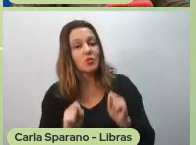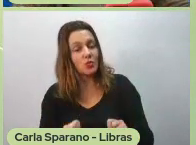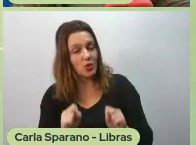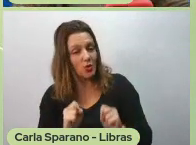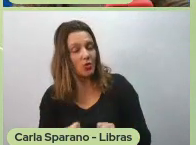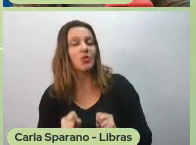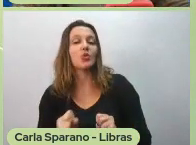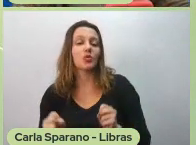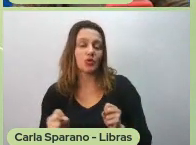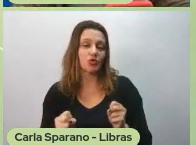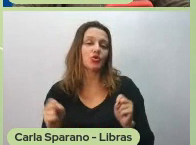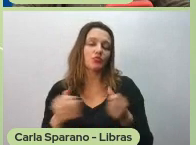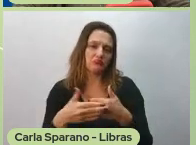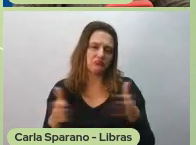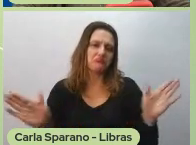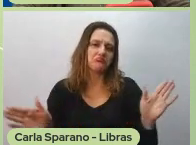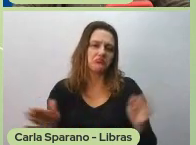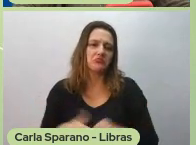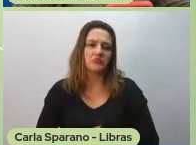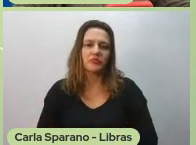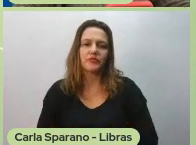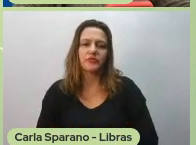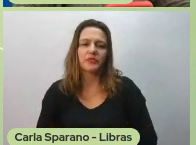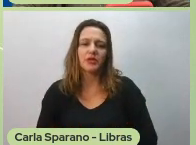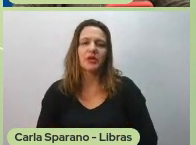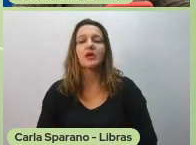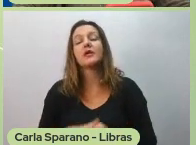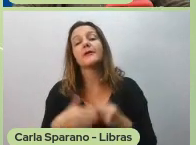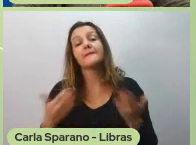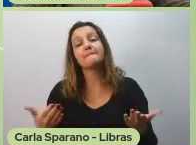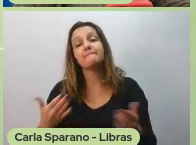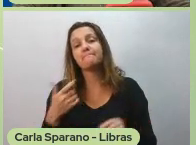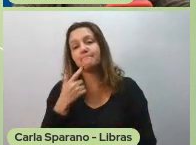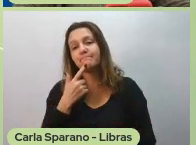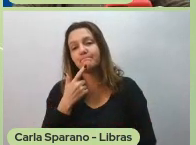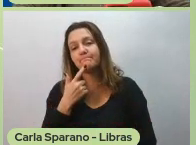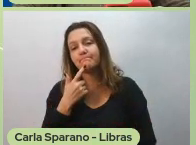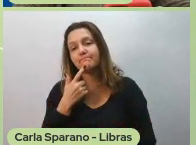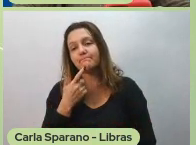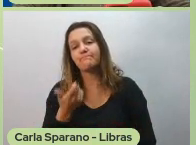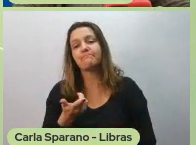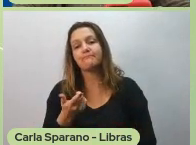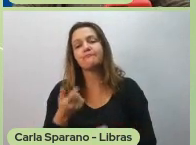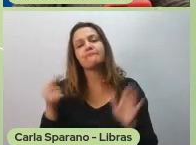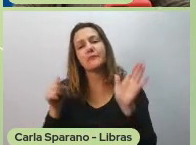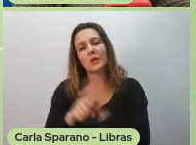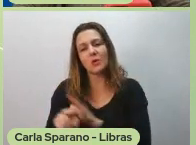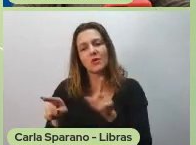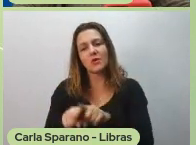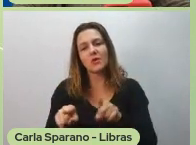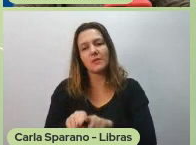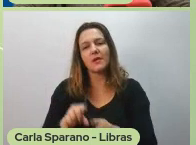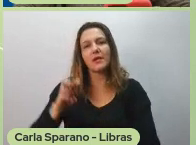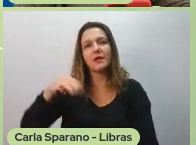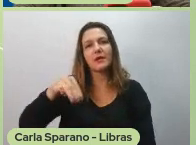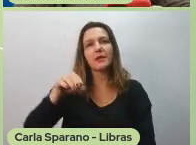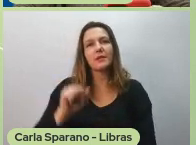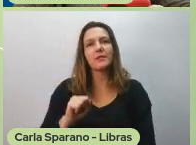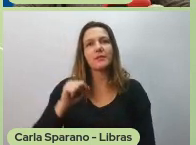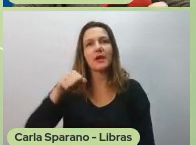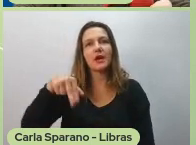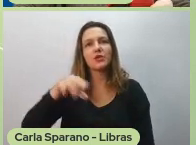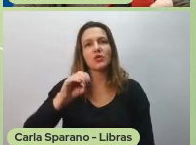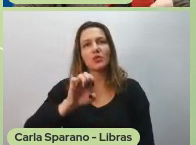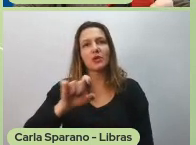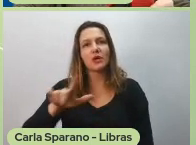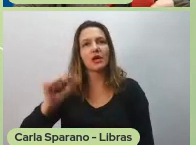abrir espaço para isso. Mas aí, Manuela, eu tinha feito a mesma pergunta para você, né? Se você acha que esse é um tema